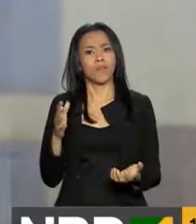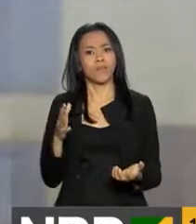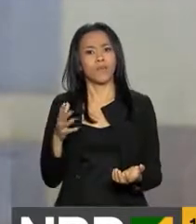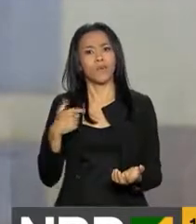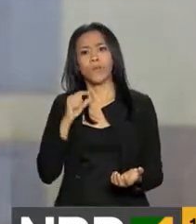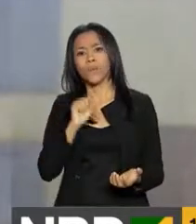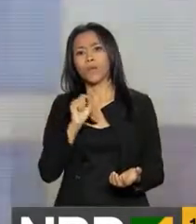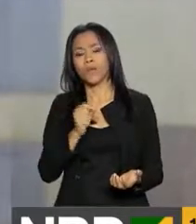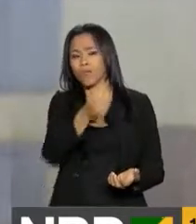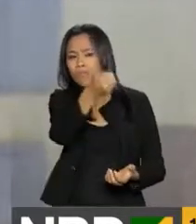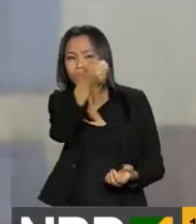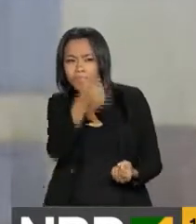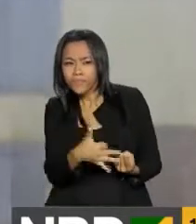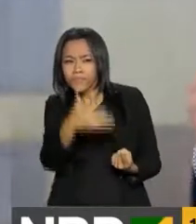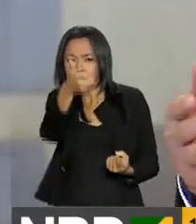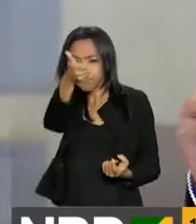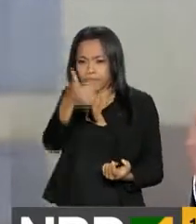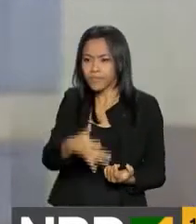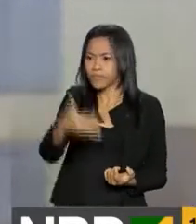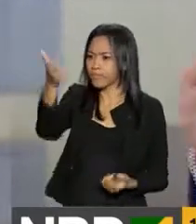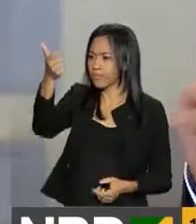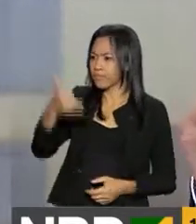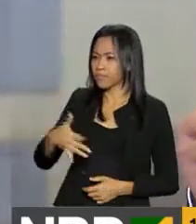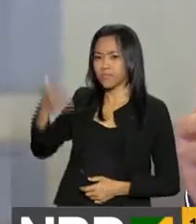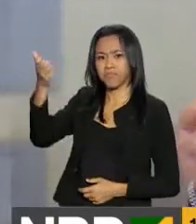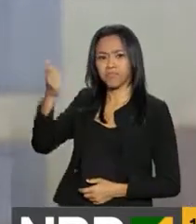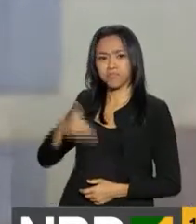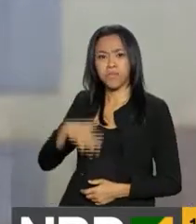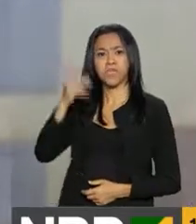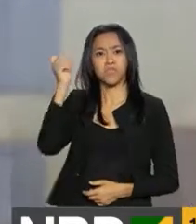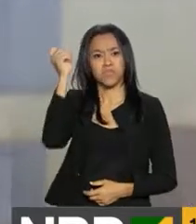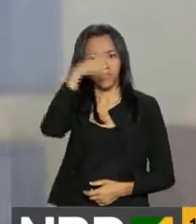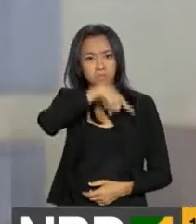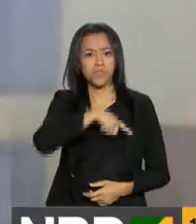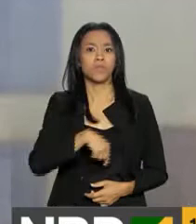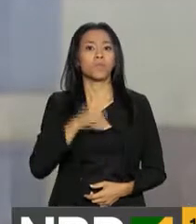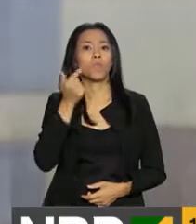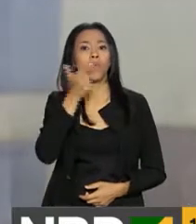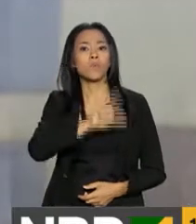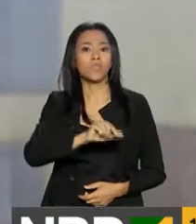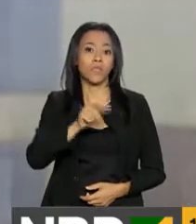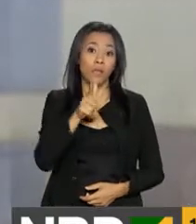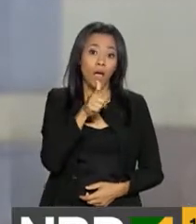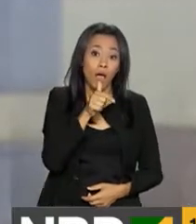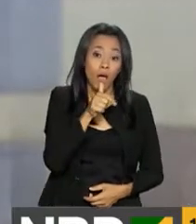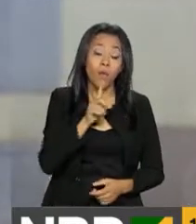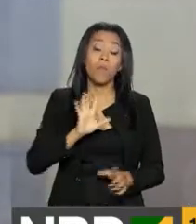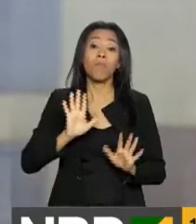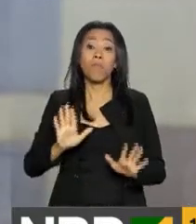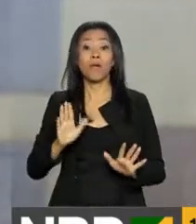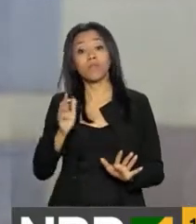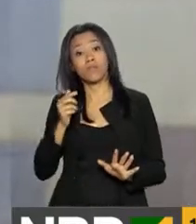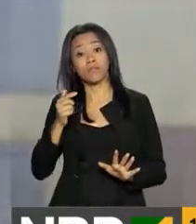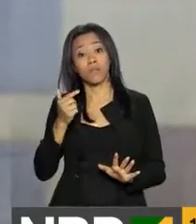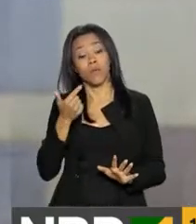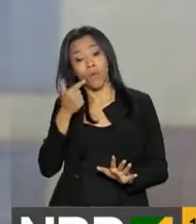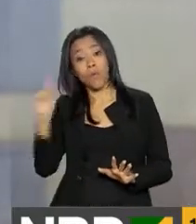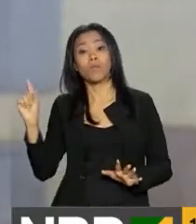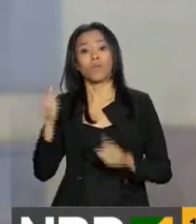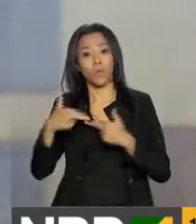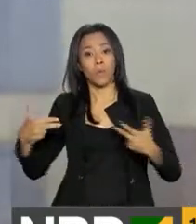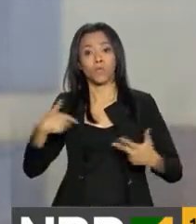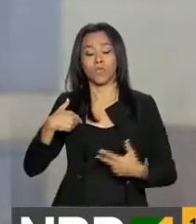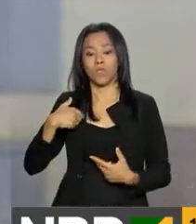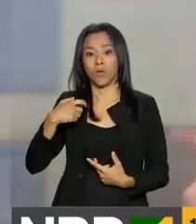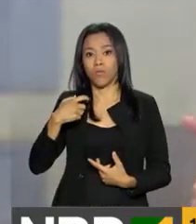o relato da dificuldade para obtenção da água, de um lado, mas de outro lado, o que mais impressiona é o fato de que